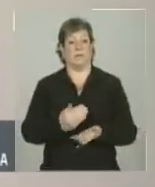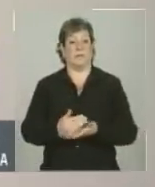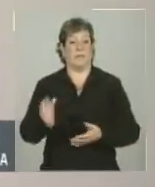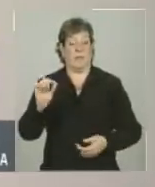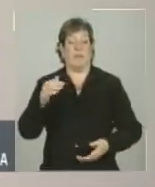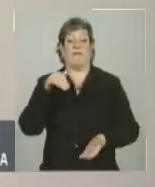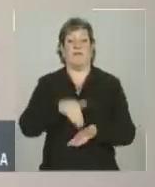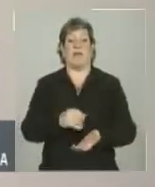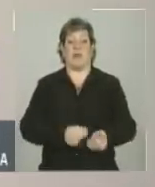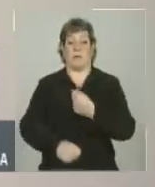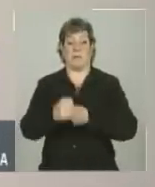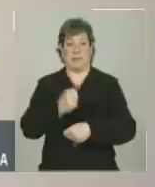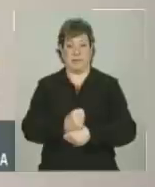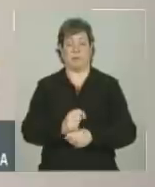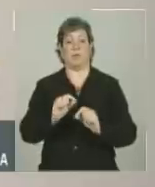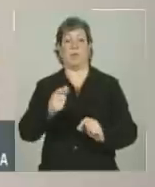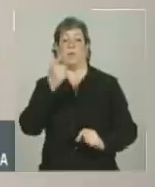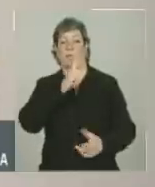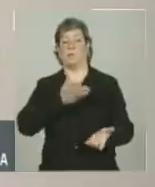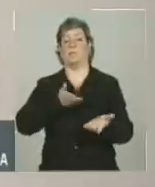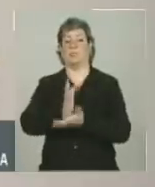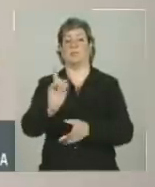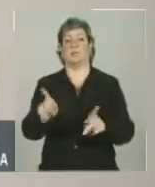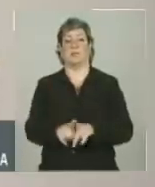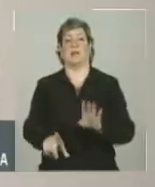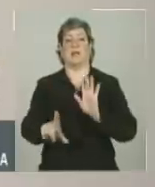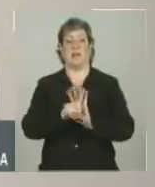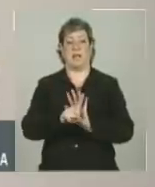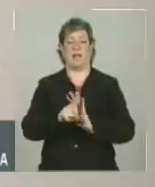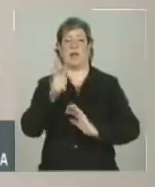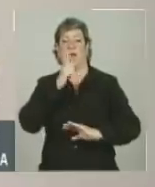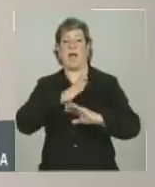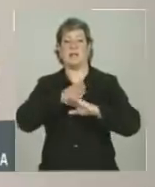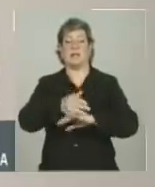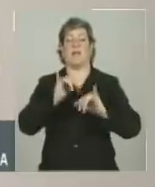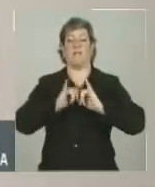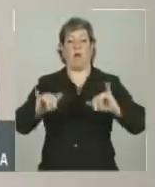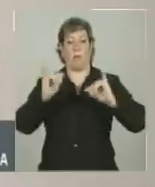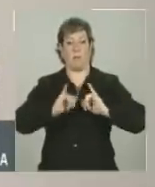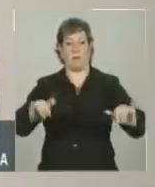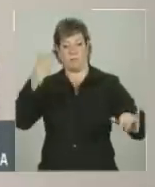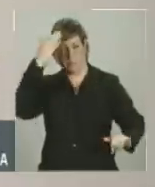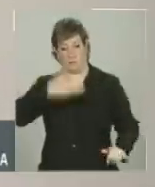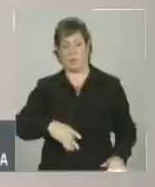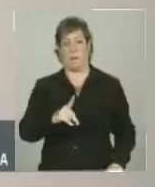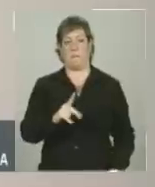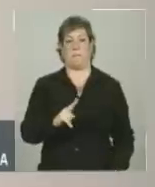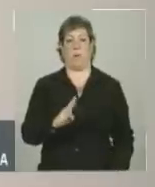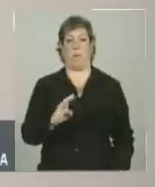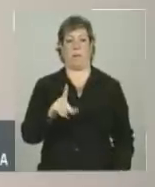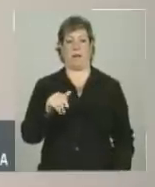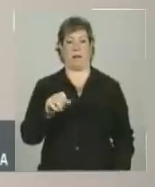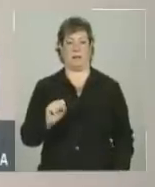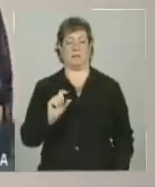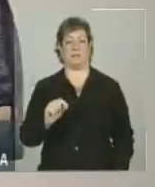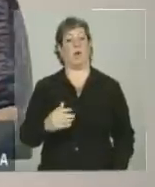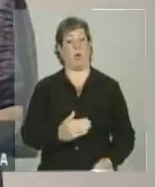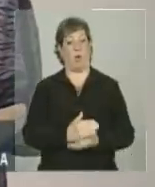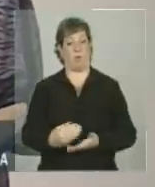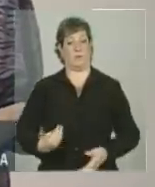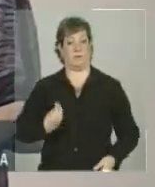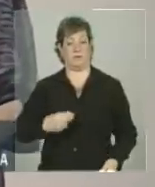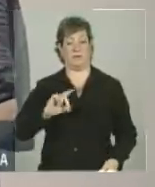2011, com a aprovação da Lei de Acesso às Informações Públicas, que entrará em vigor no